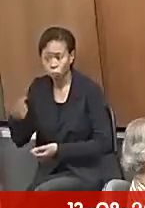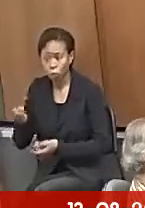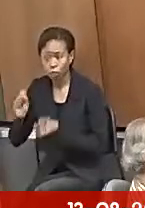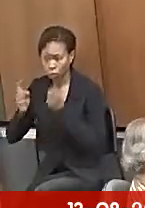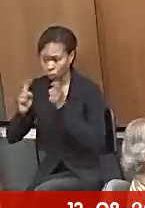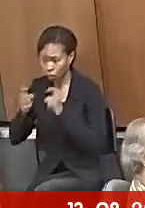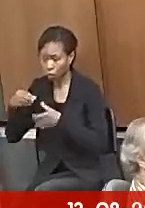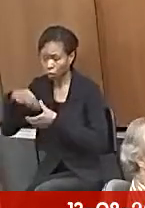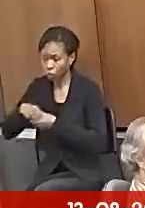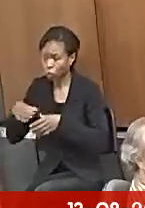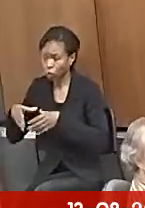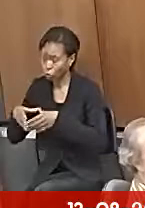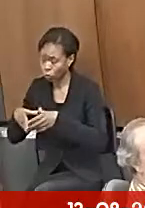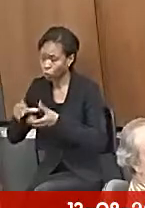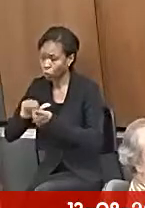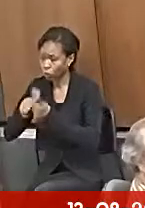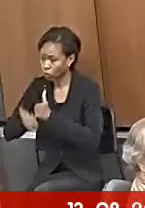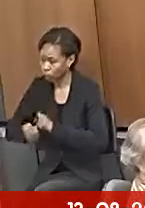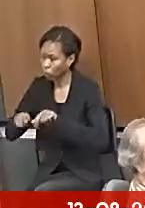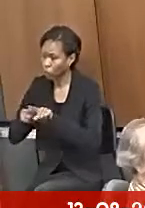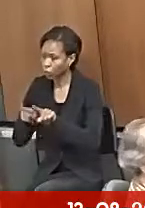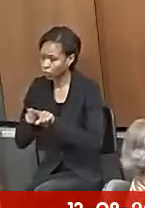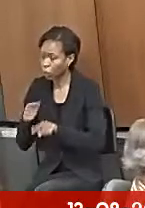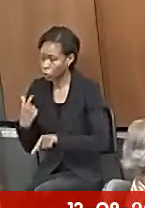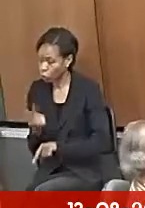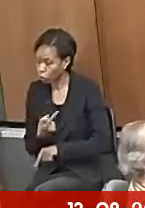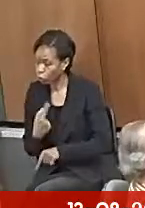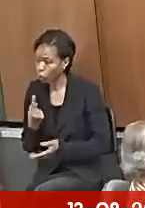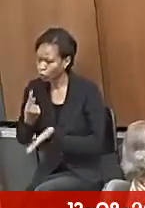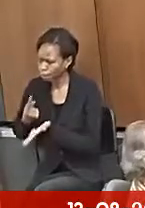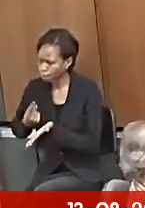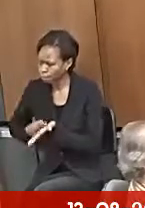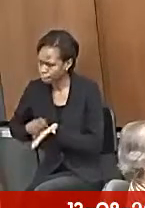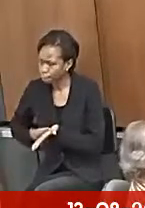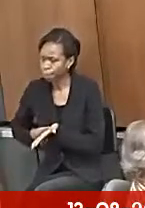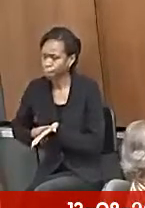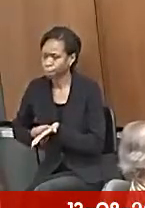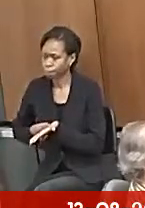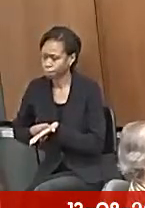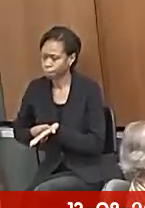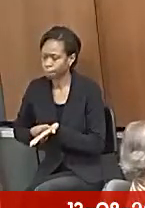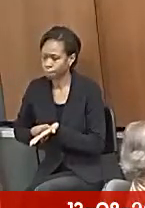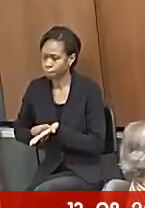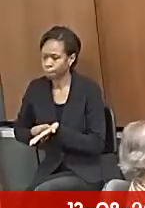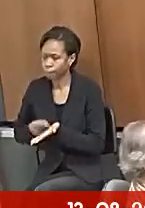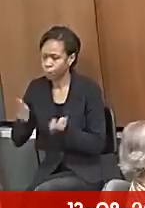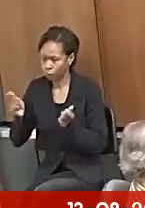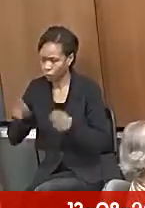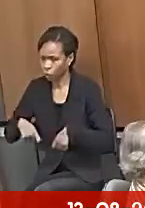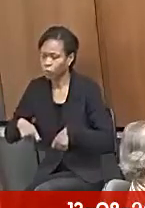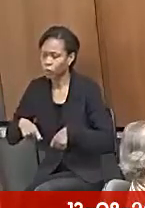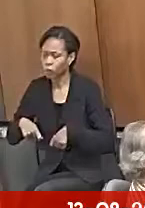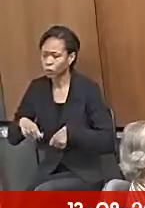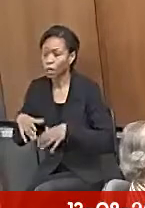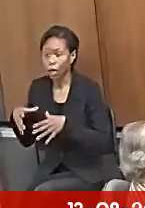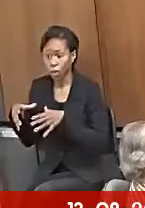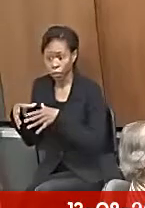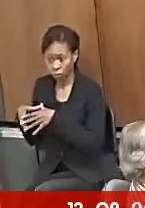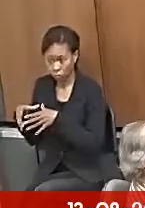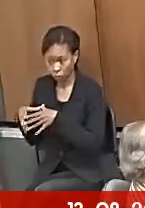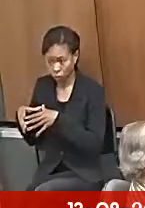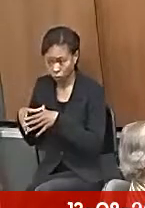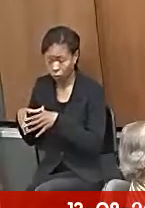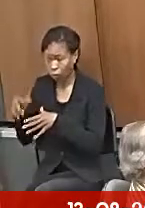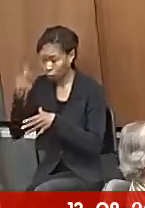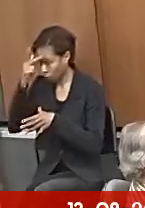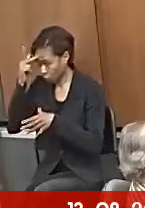de esportes também para que nós possamos com ganhar a comissão de pessoas